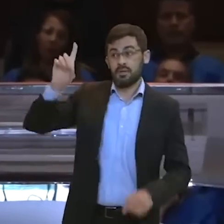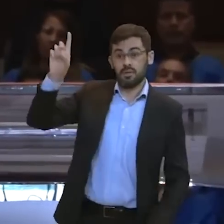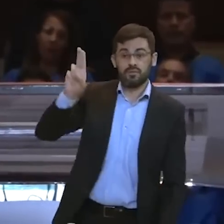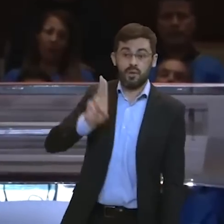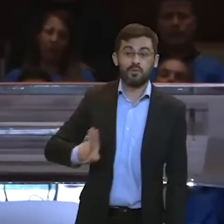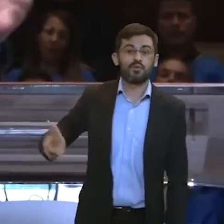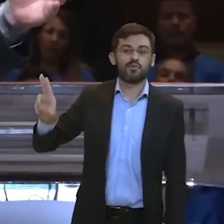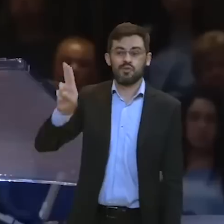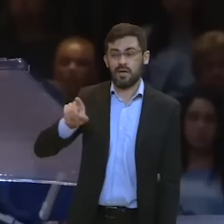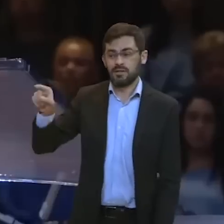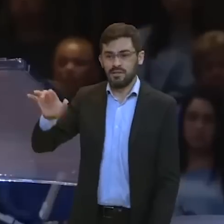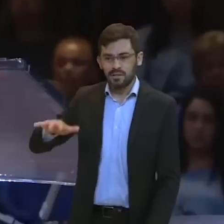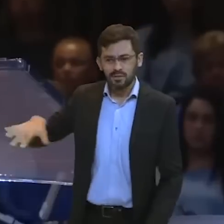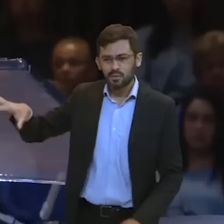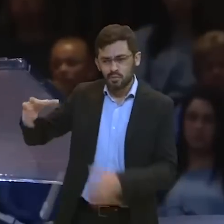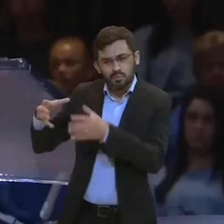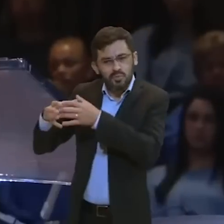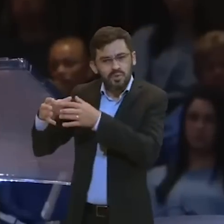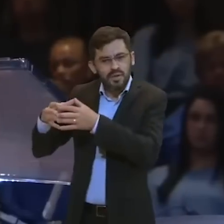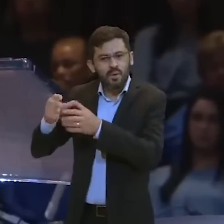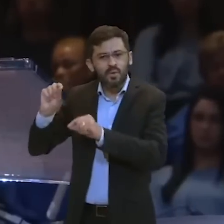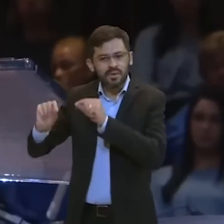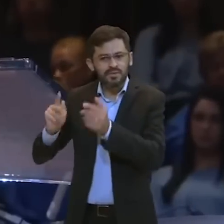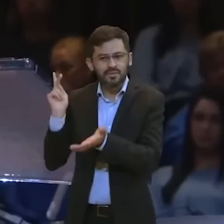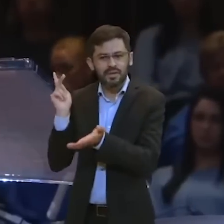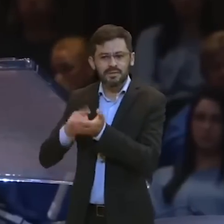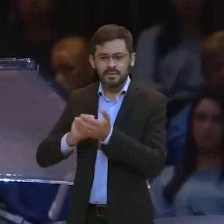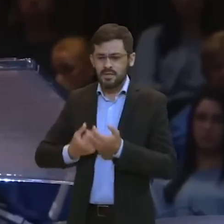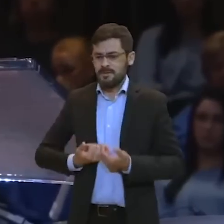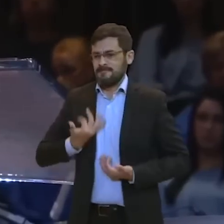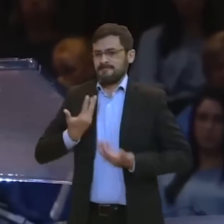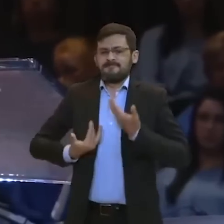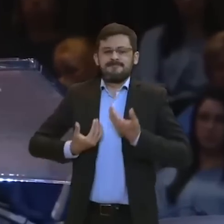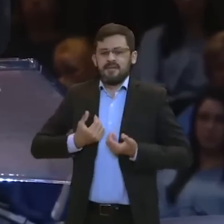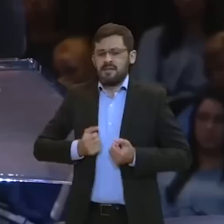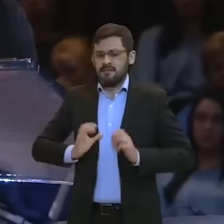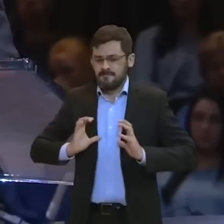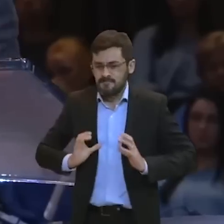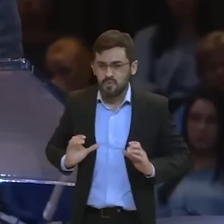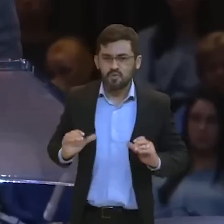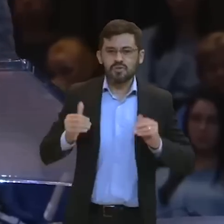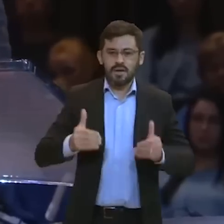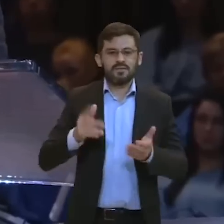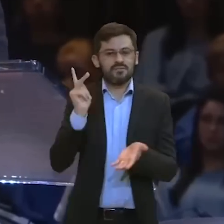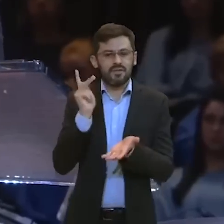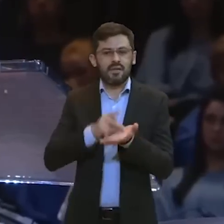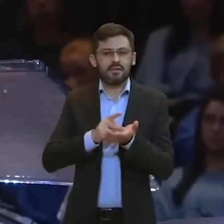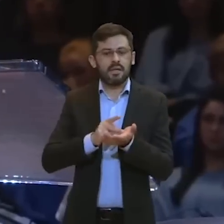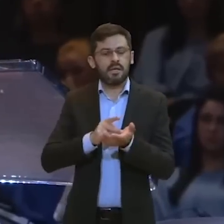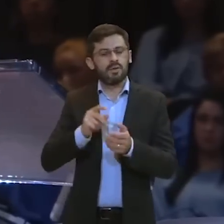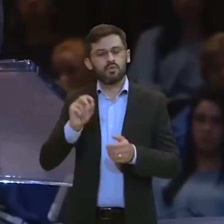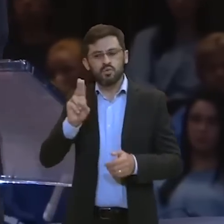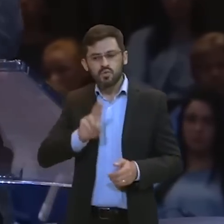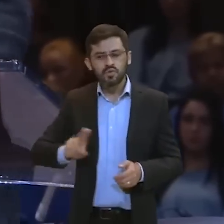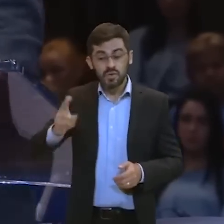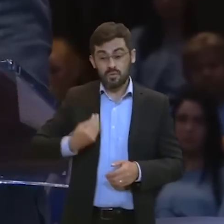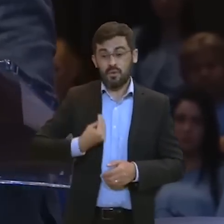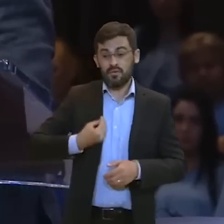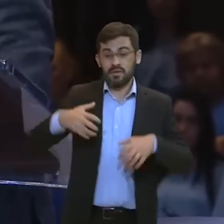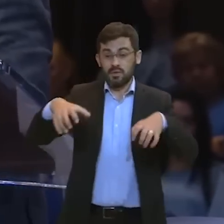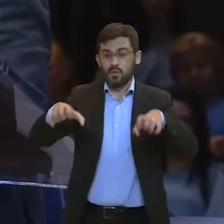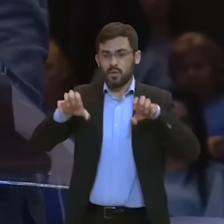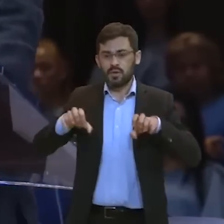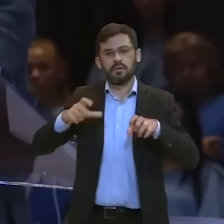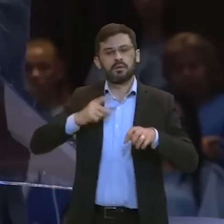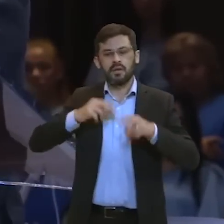aqueles homens, e motivados pela palavra do rei, que tinha essa visão e esse sonho, eles vão lá e começam